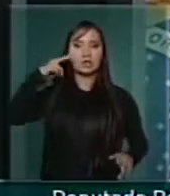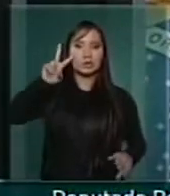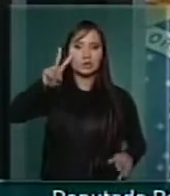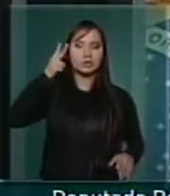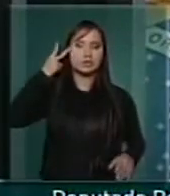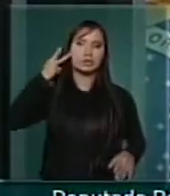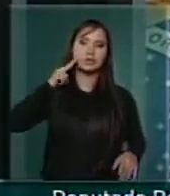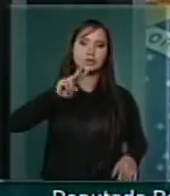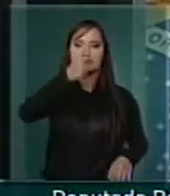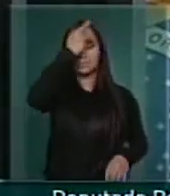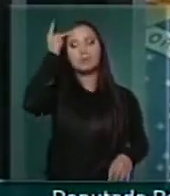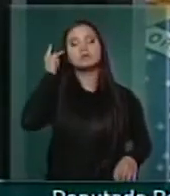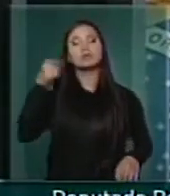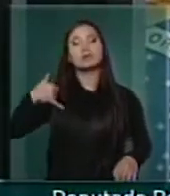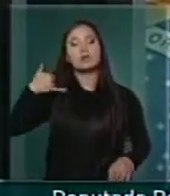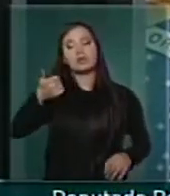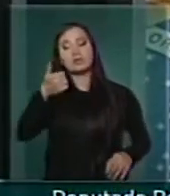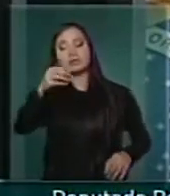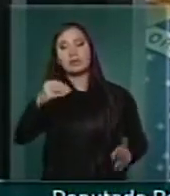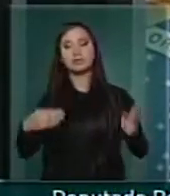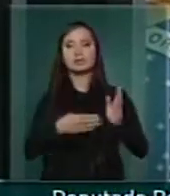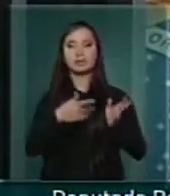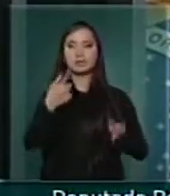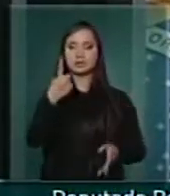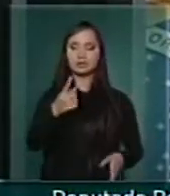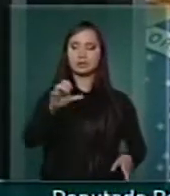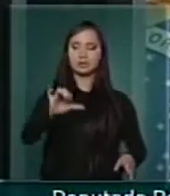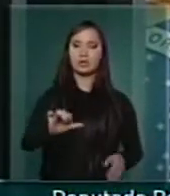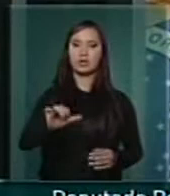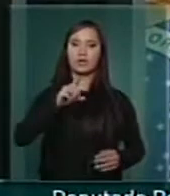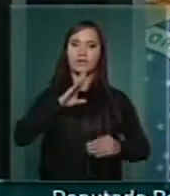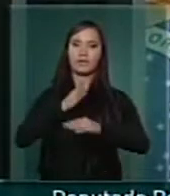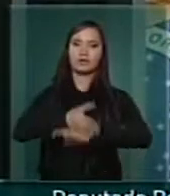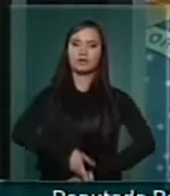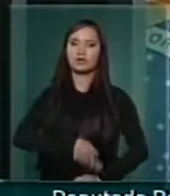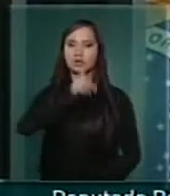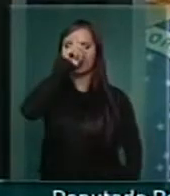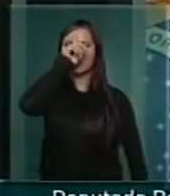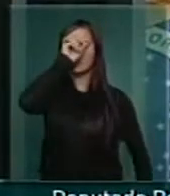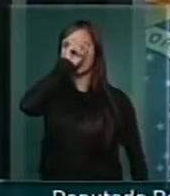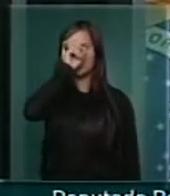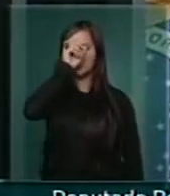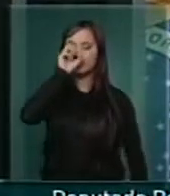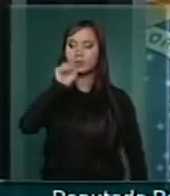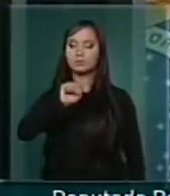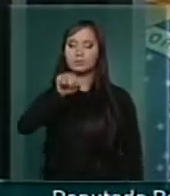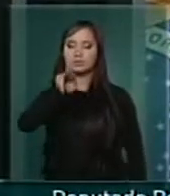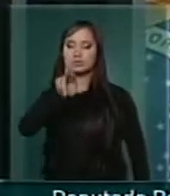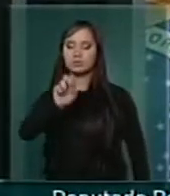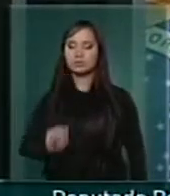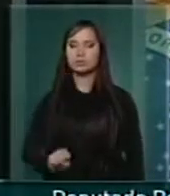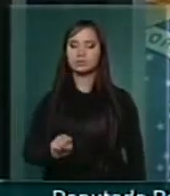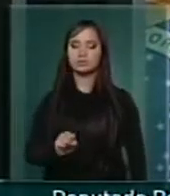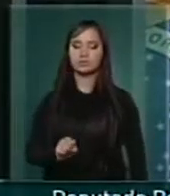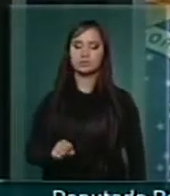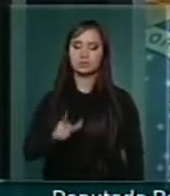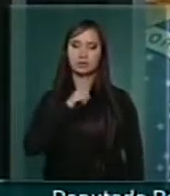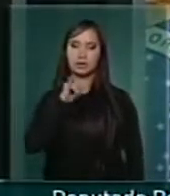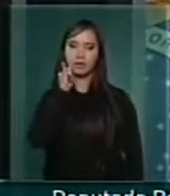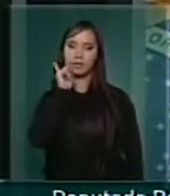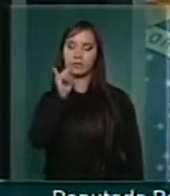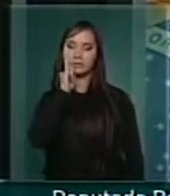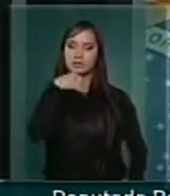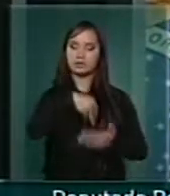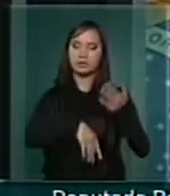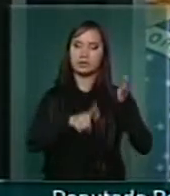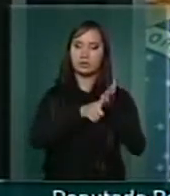uma pessoa de 10 a 19 anos foi internada no SUS. Os dados estão na matéria do Jornal do Comércio